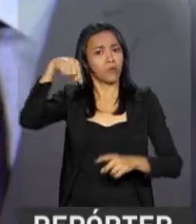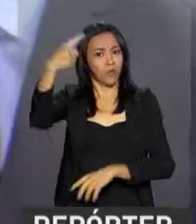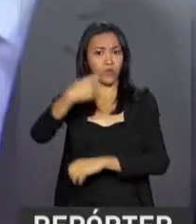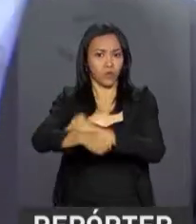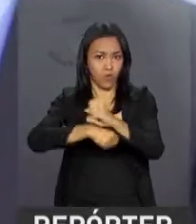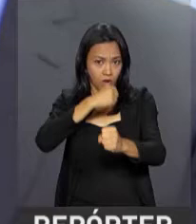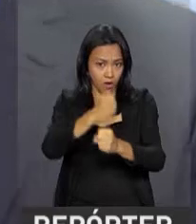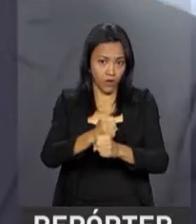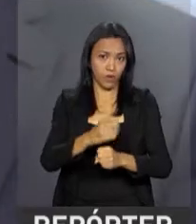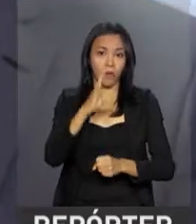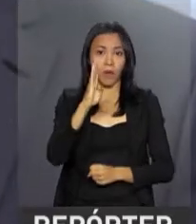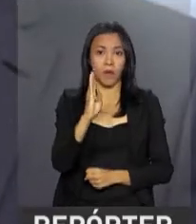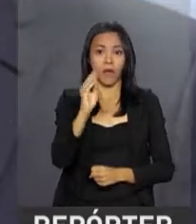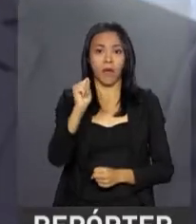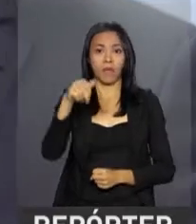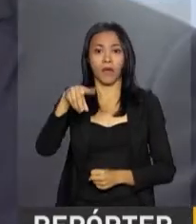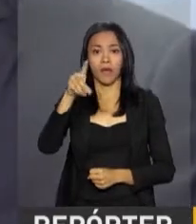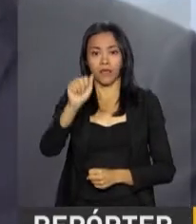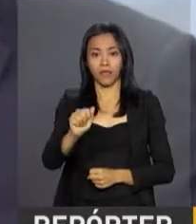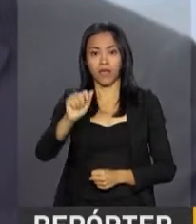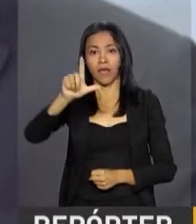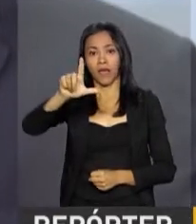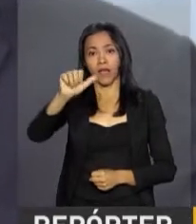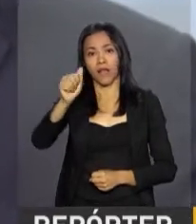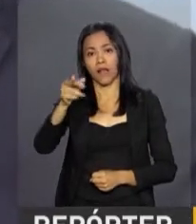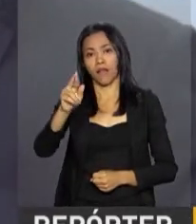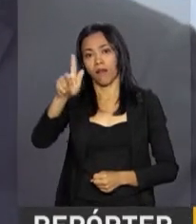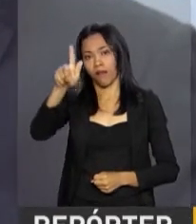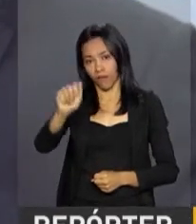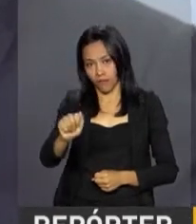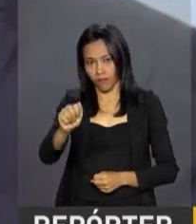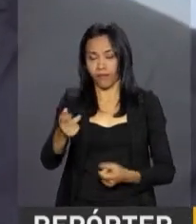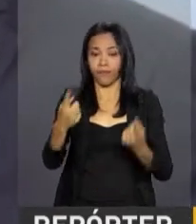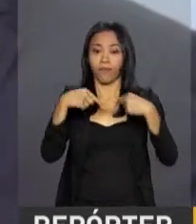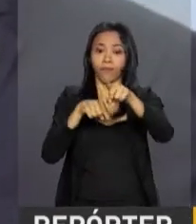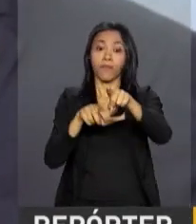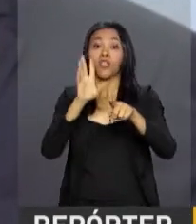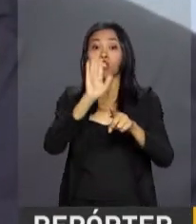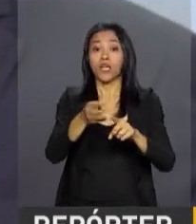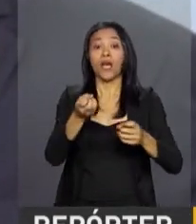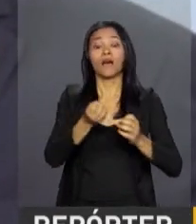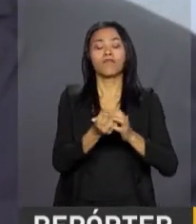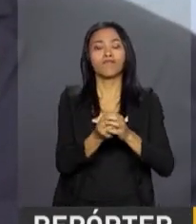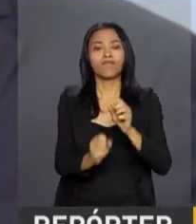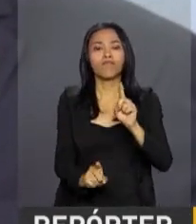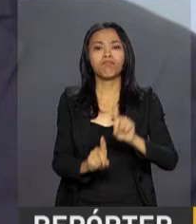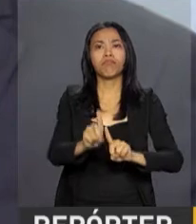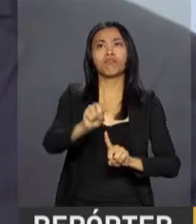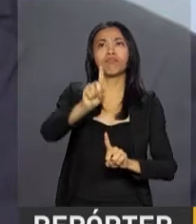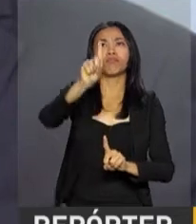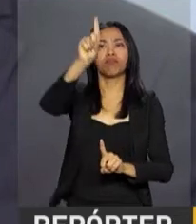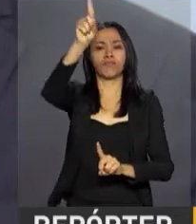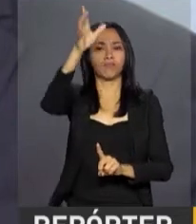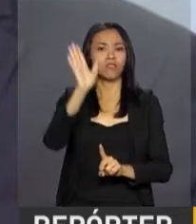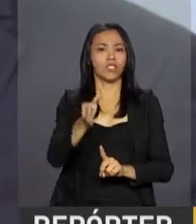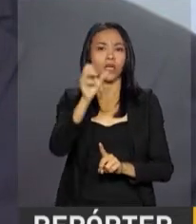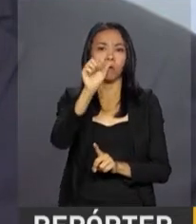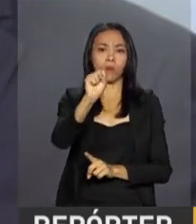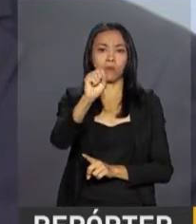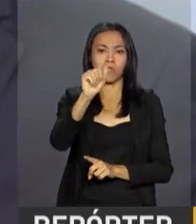vem lançamos um satélite há pouco tempo que vai levar os em sinal da internet a todo o território nacional